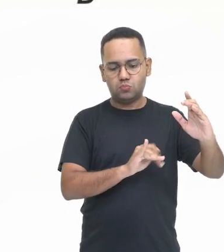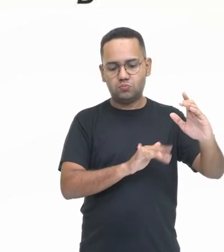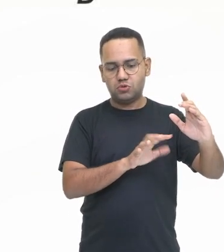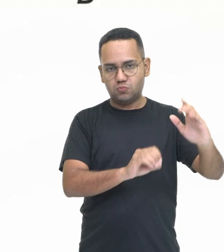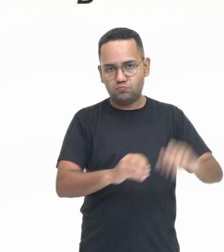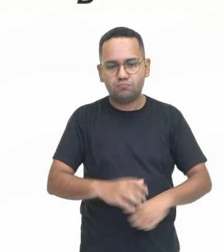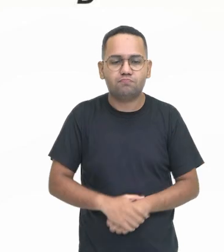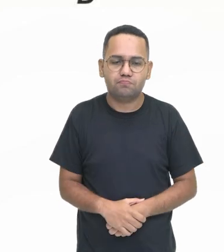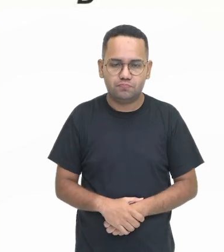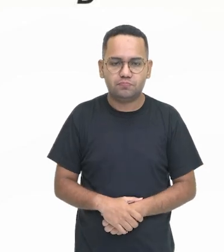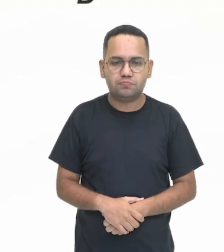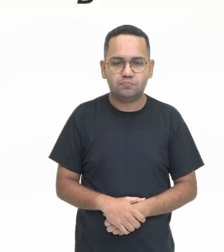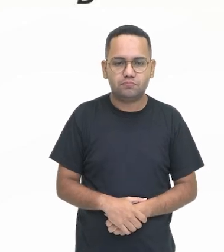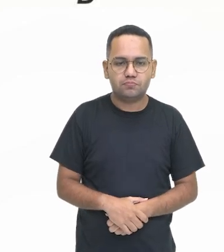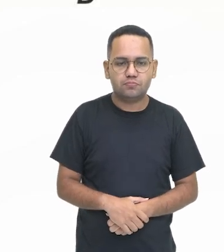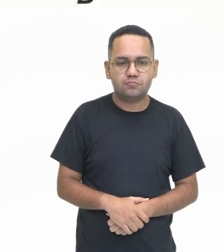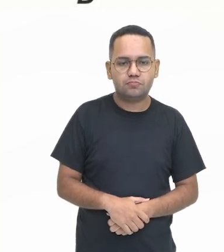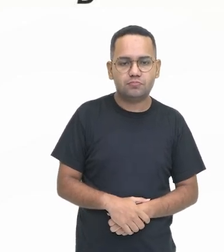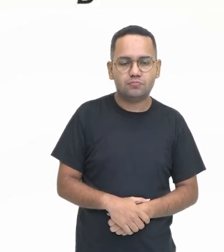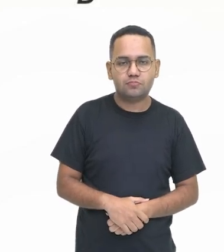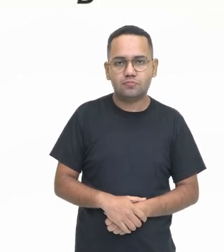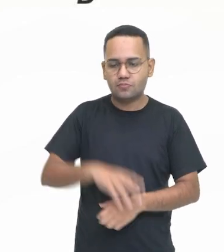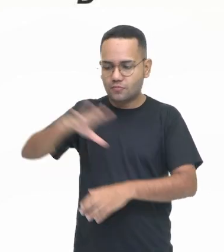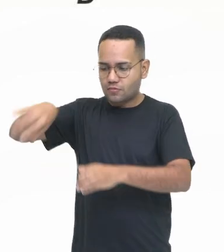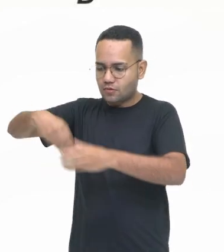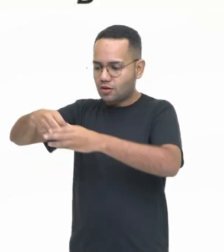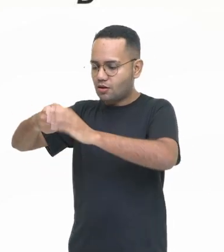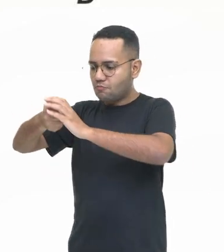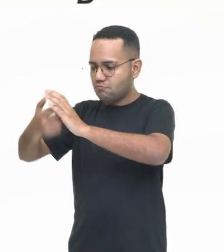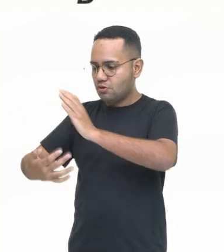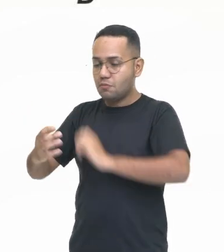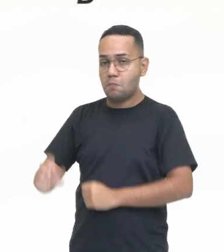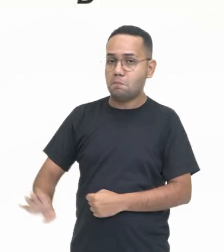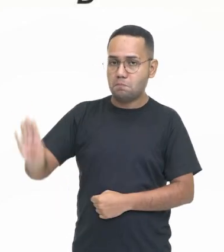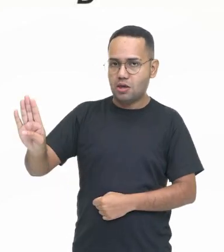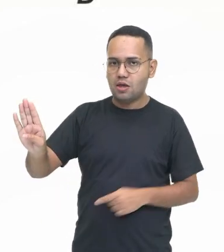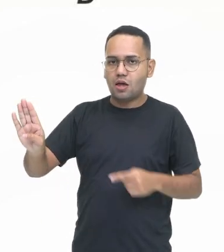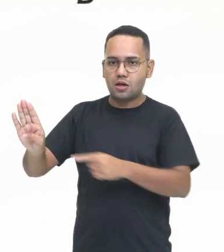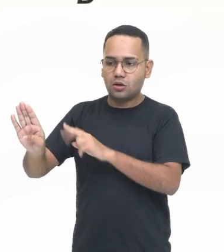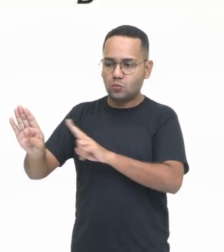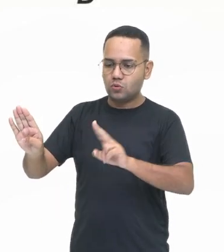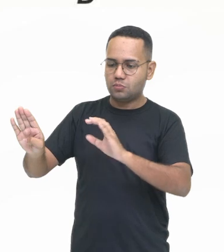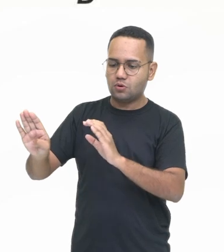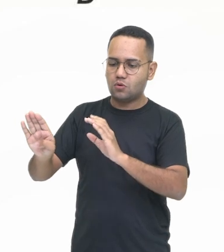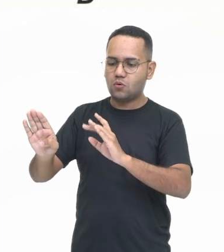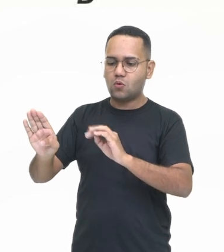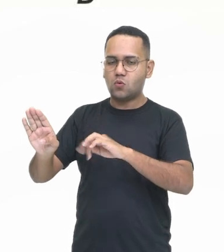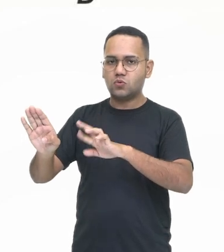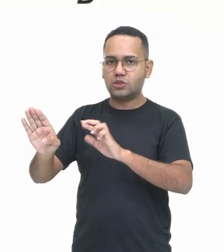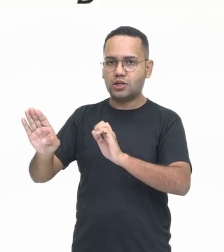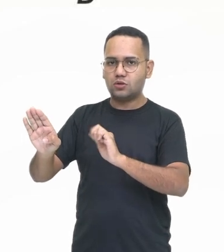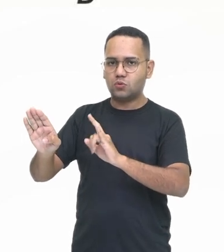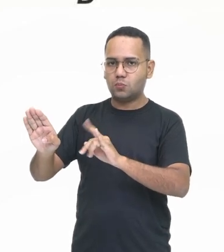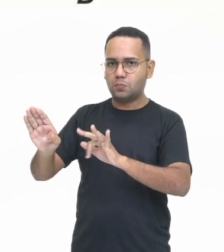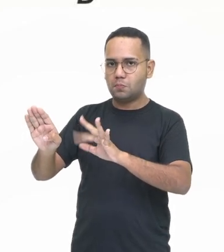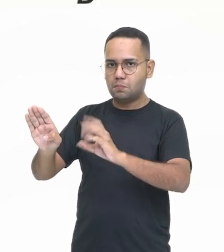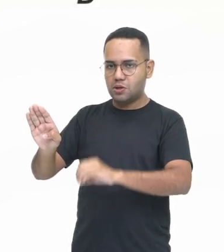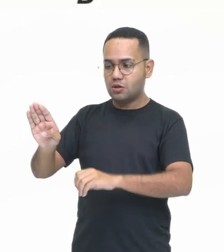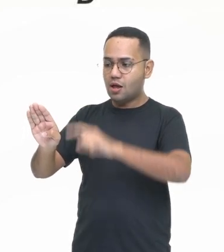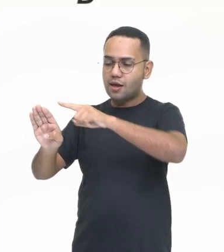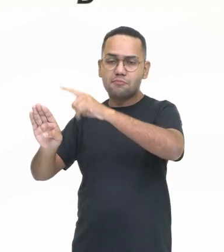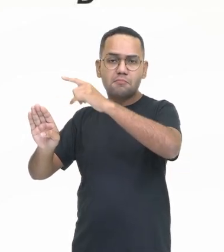tá? Chamamos de contradomínio da função a reunião de todos os elementos de B, né?